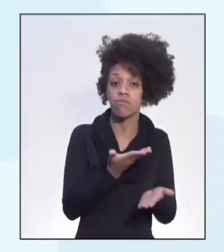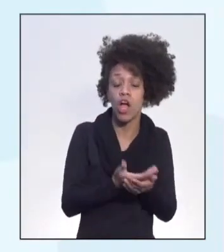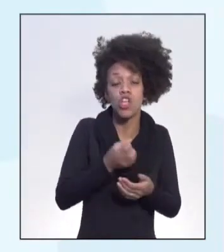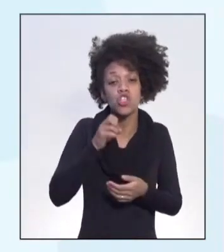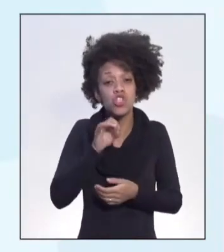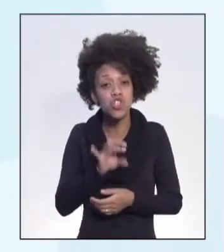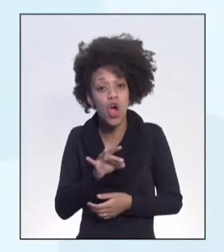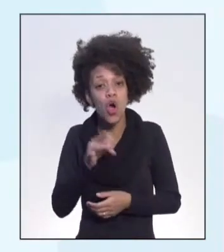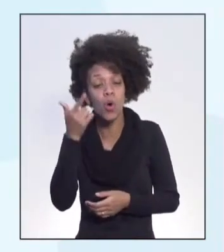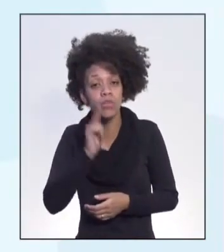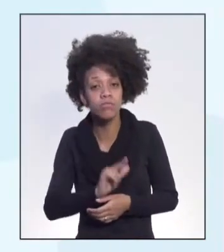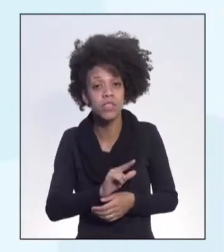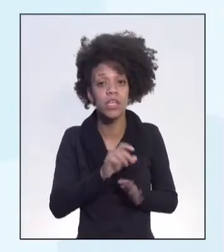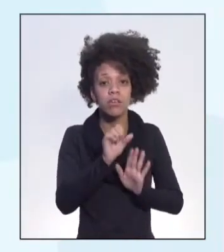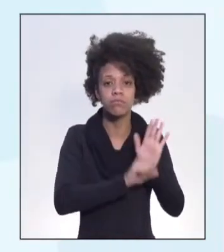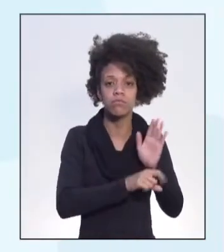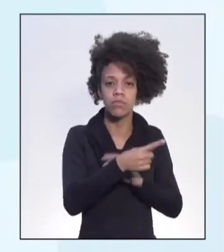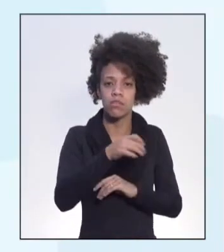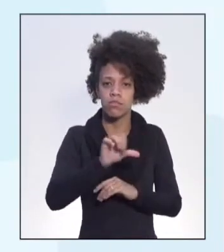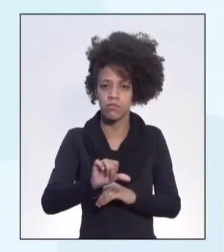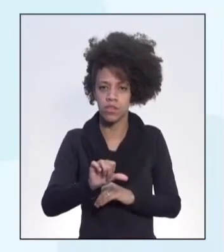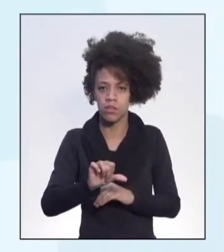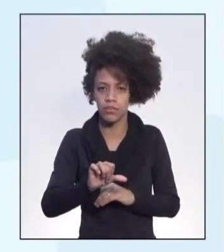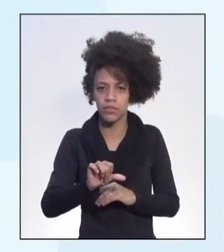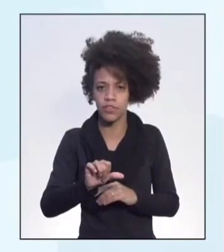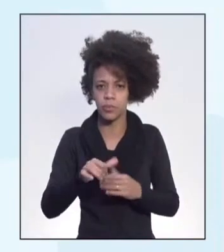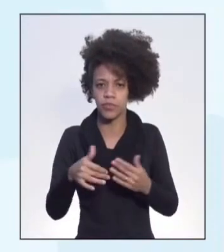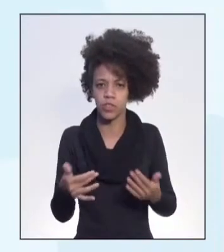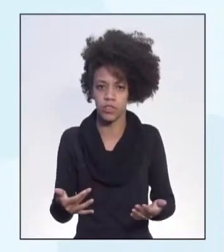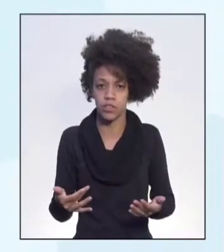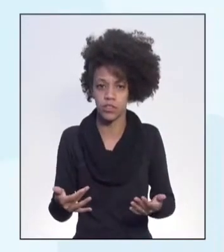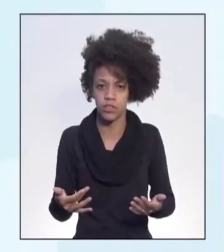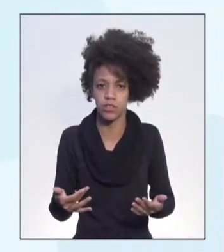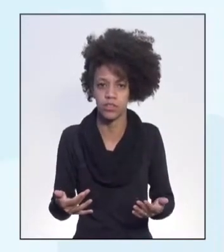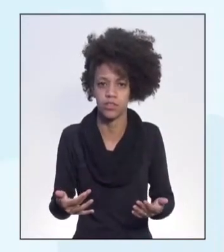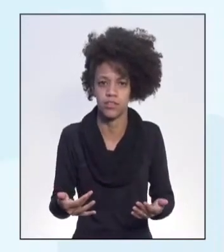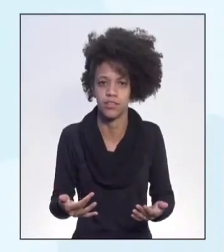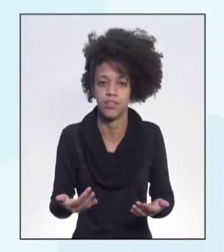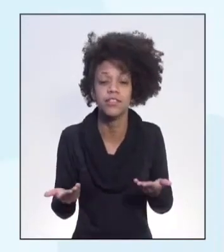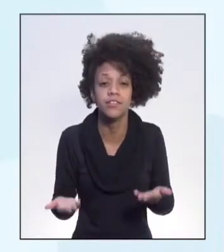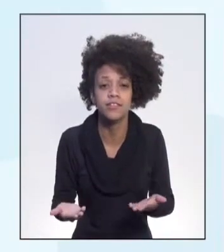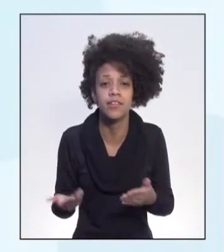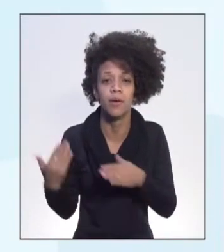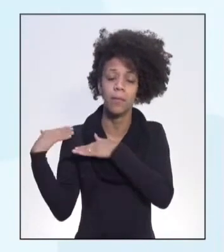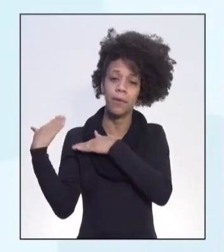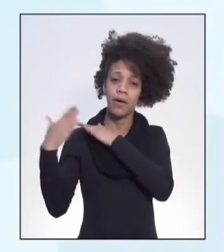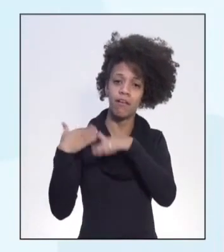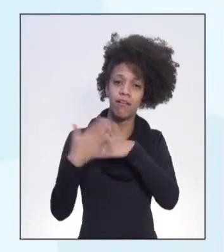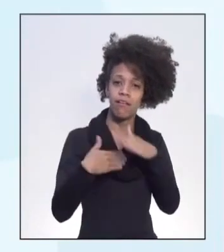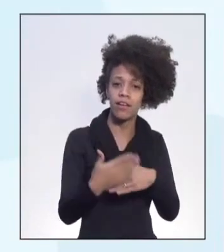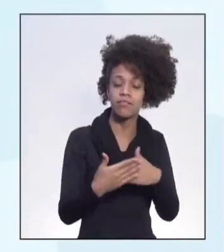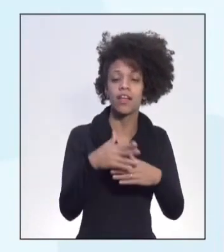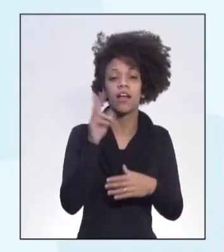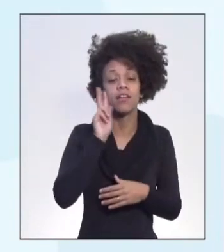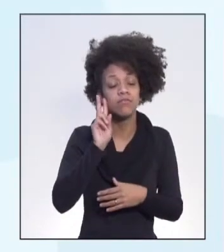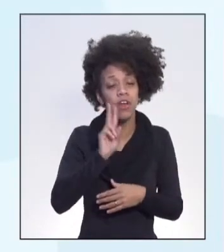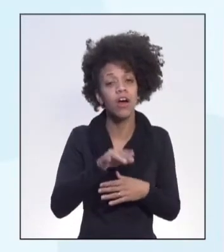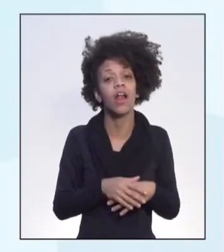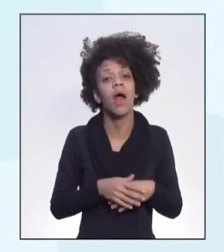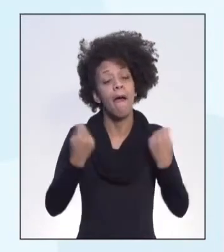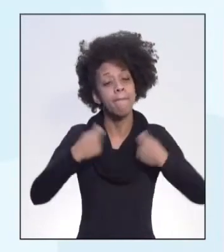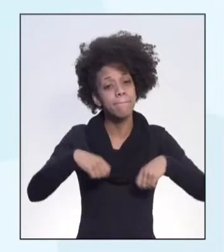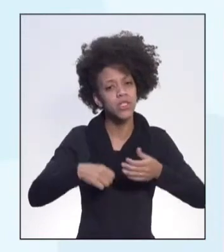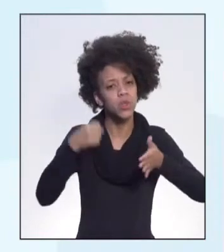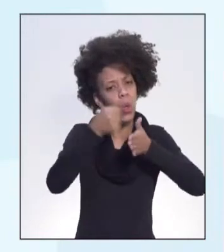conseguiram estudar no século XIX. Então, ao longo da história, foram necessárias muitas lutas